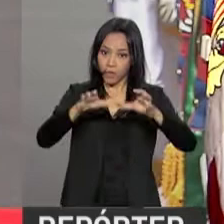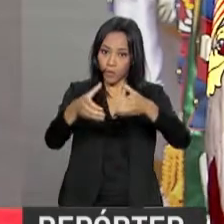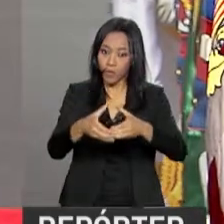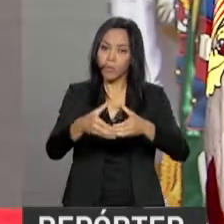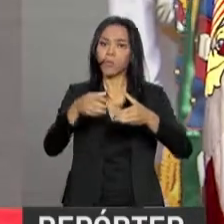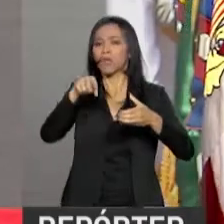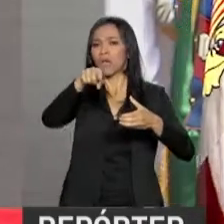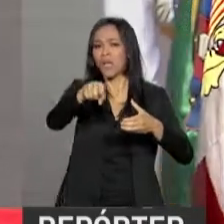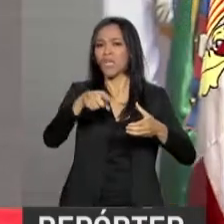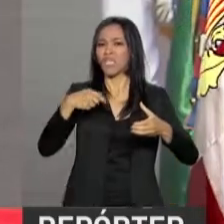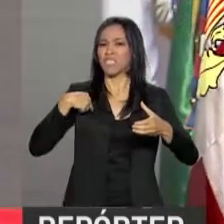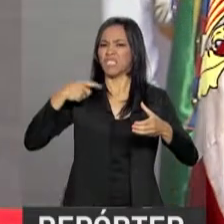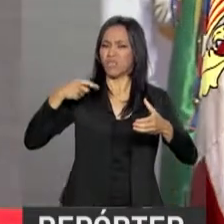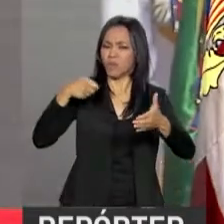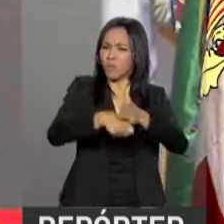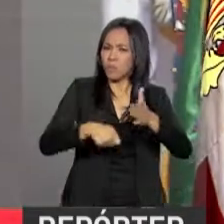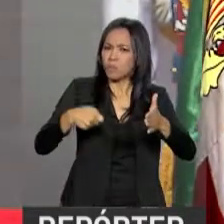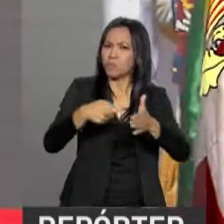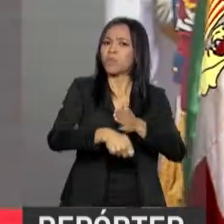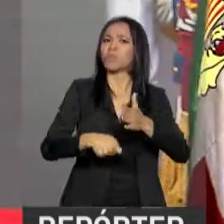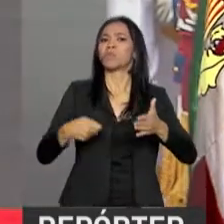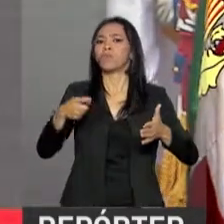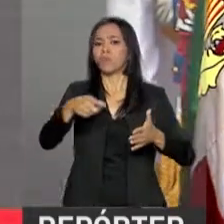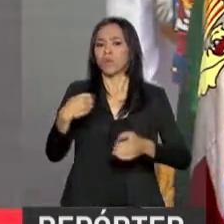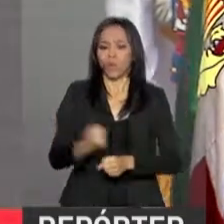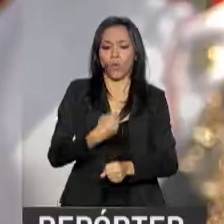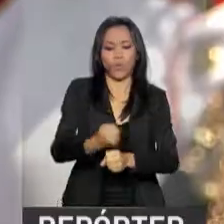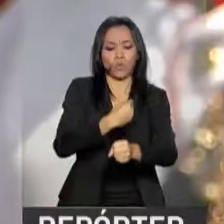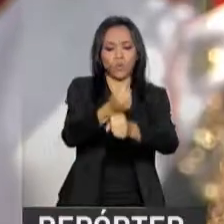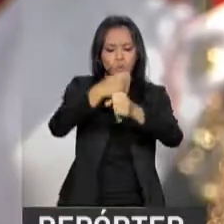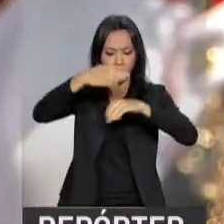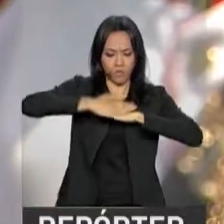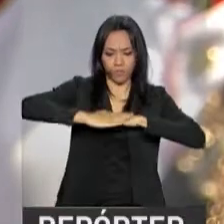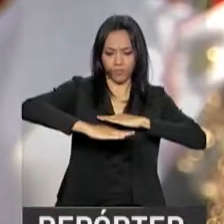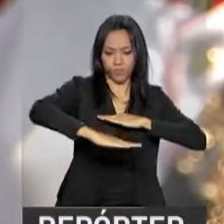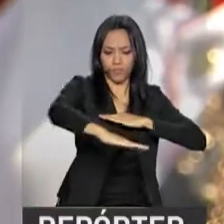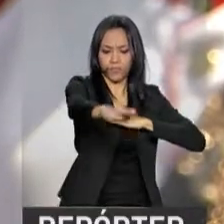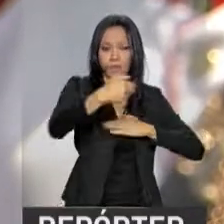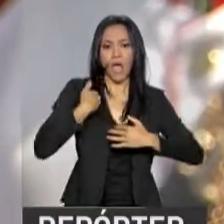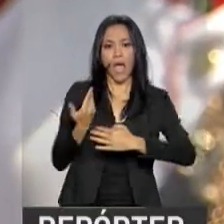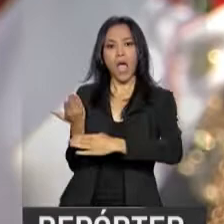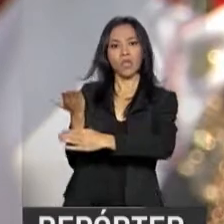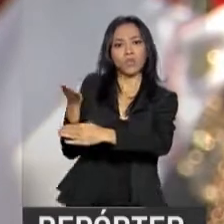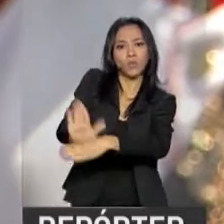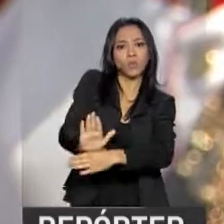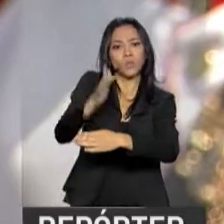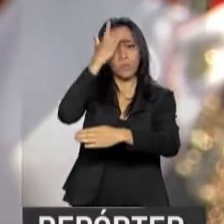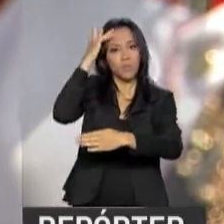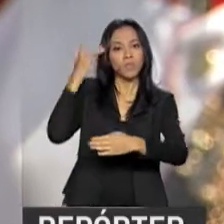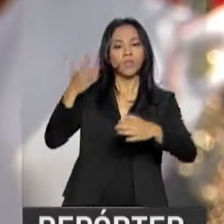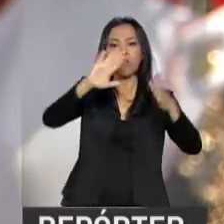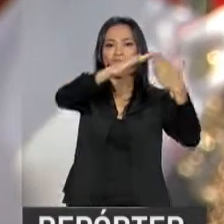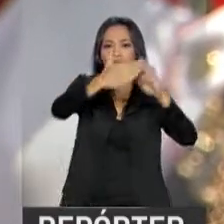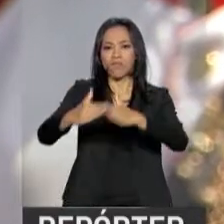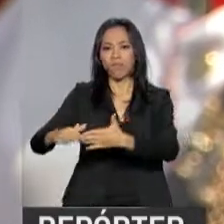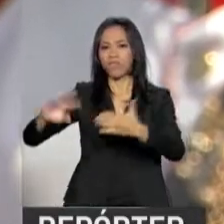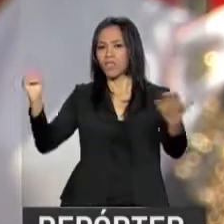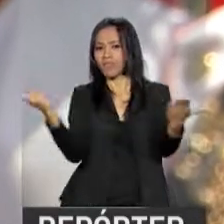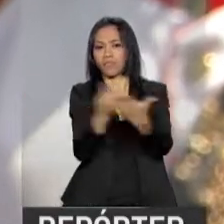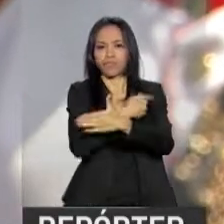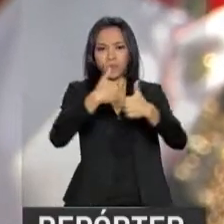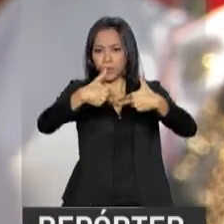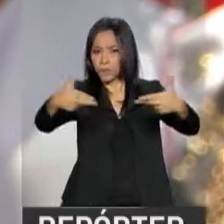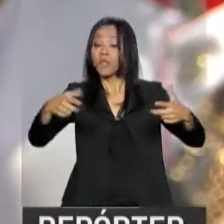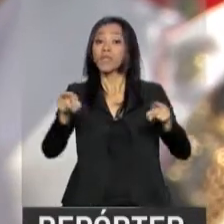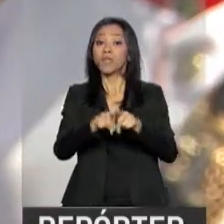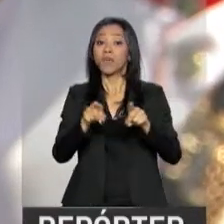presídios constroem recuperar vias de transportes ocorre atingidos por calamidades e participa de missões